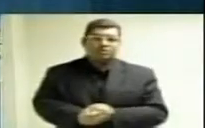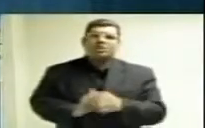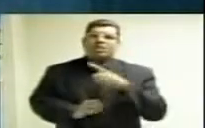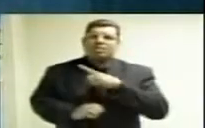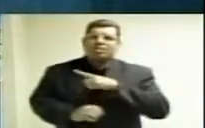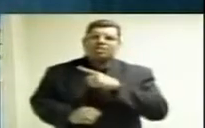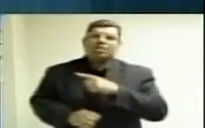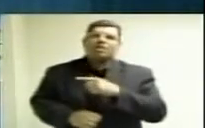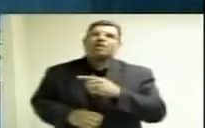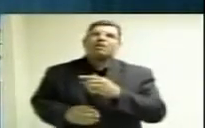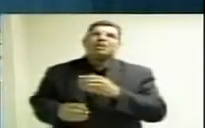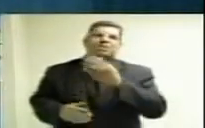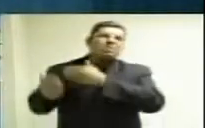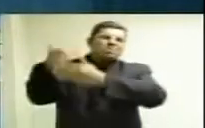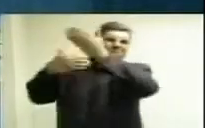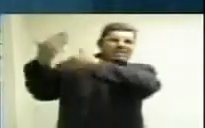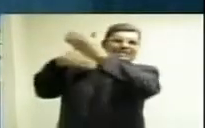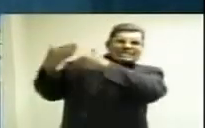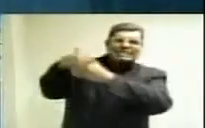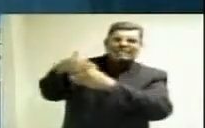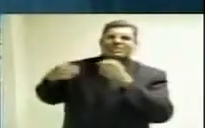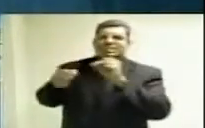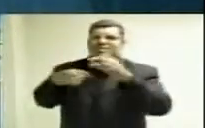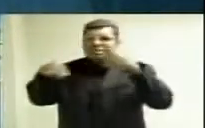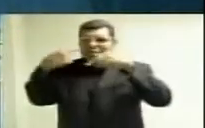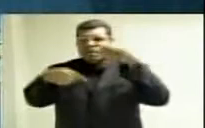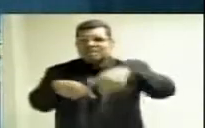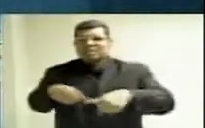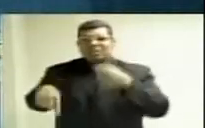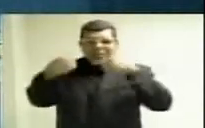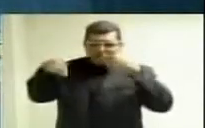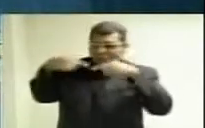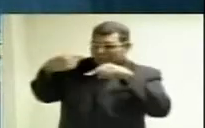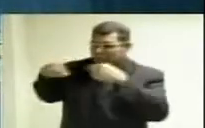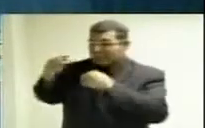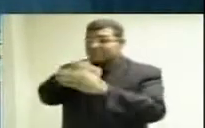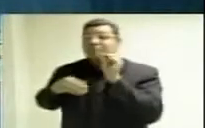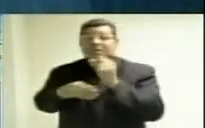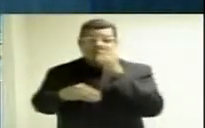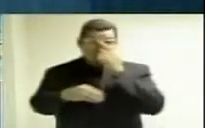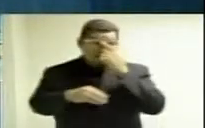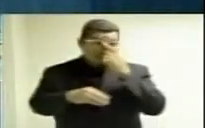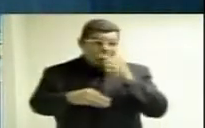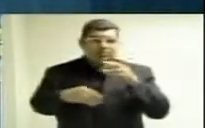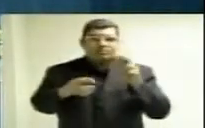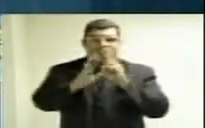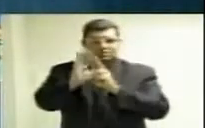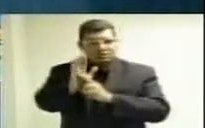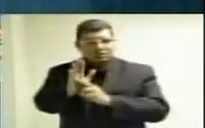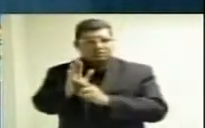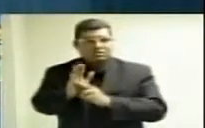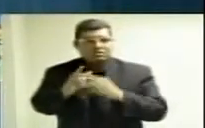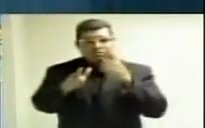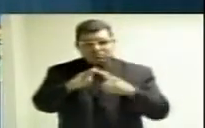Tempos atrás, nós travamos um debate aqui nesta casa sobre a questão do regime,